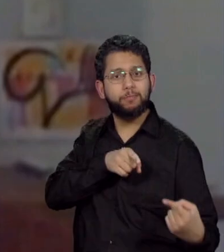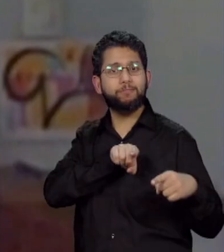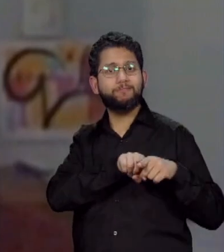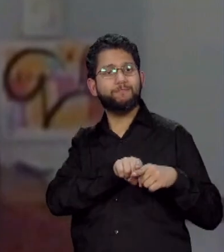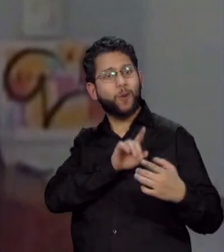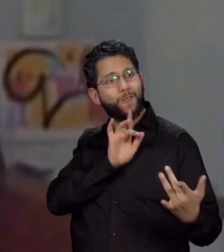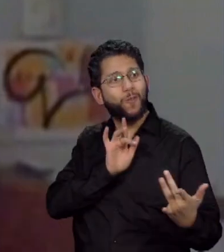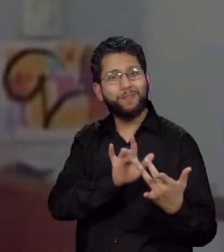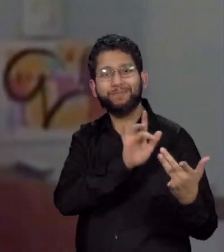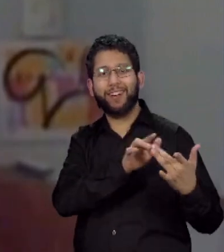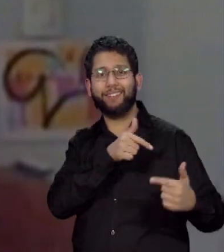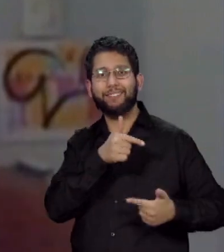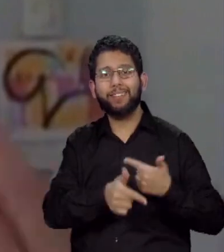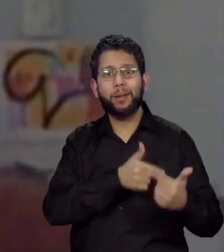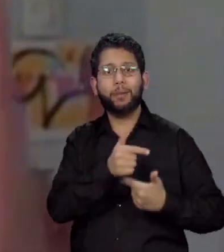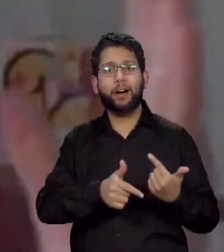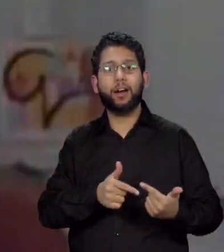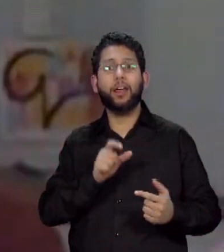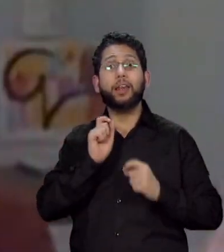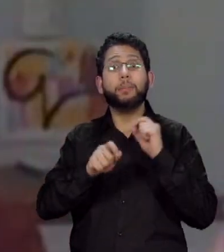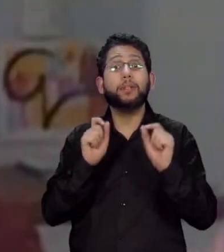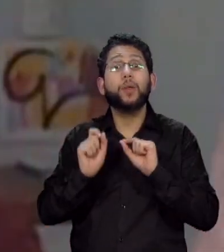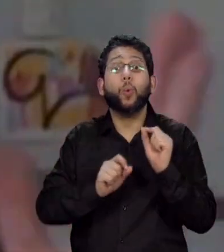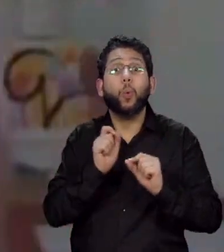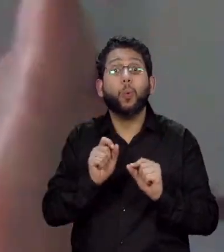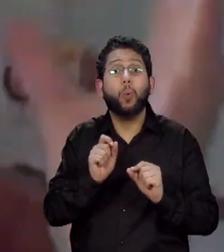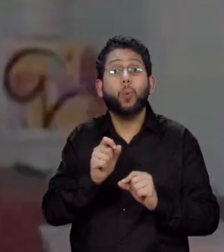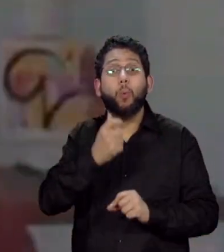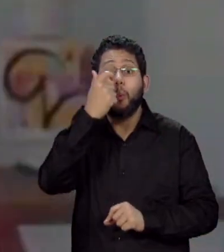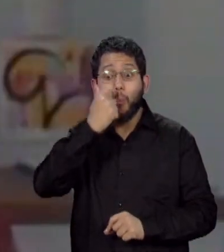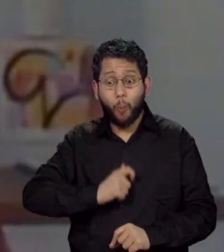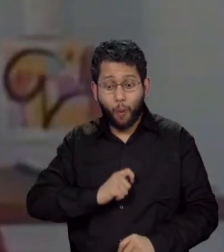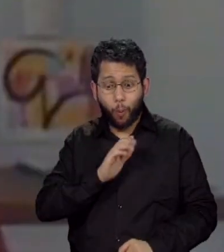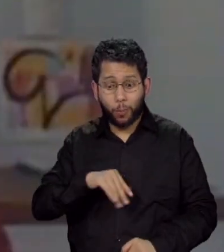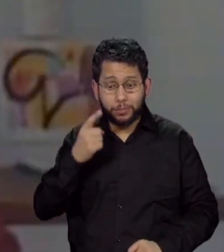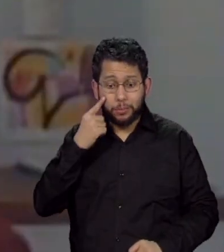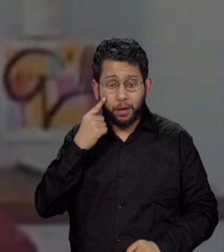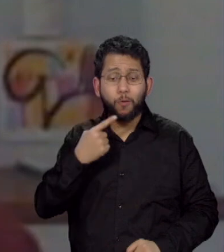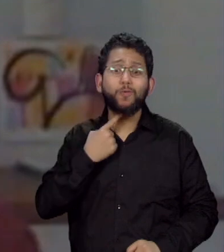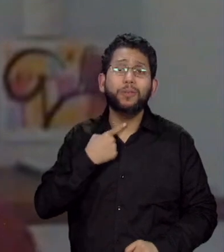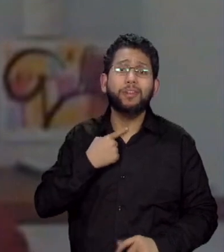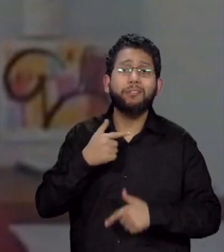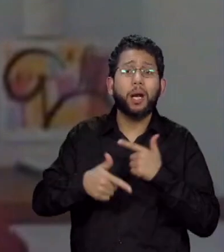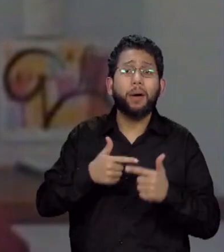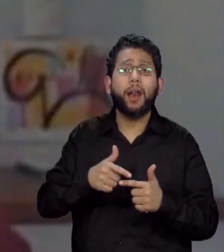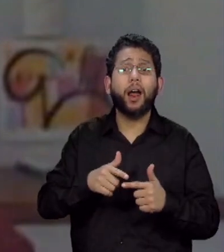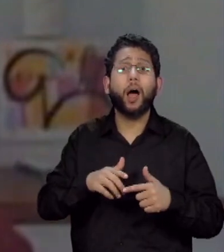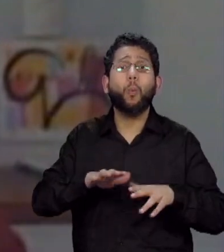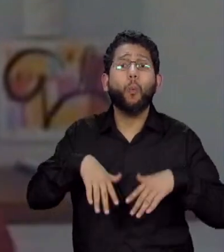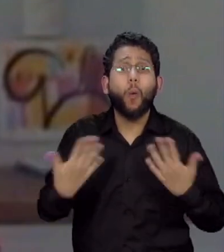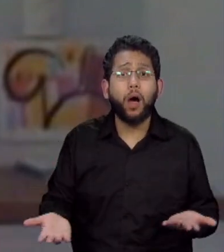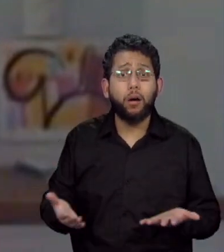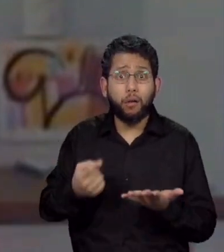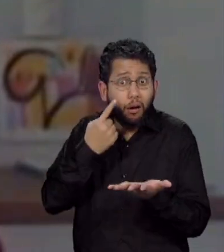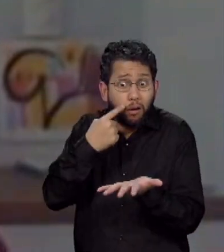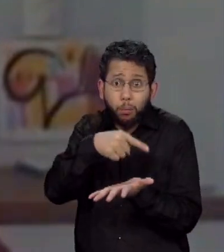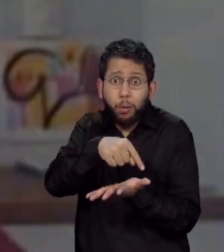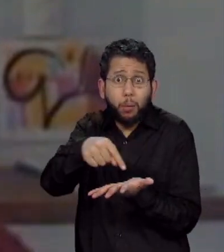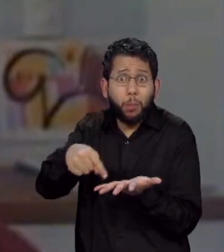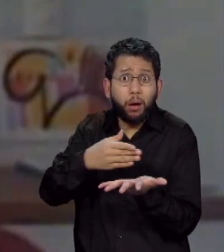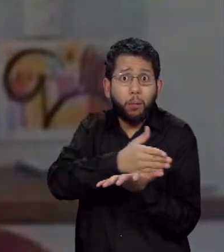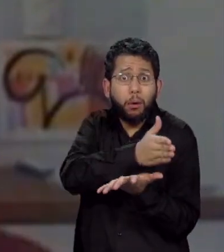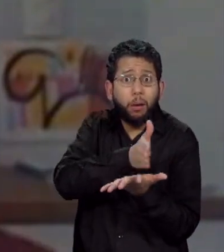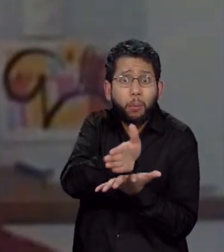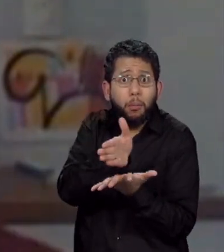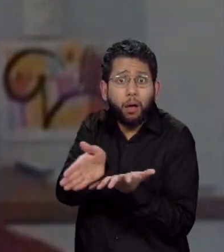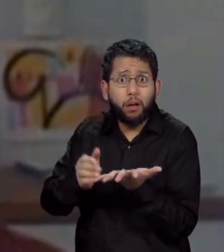mercado de trabalho, é que ele tem que deslumbrar em que ele vai querer trabalhar. Ele vai querer trabalhar na